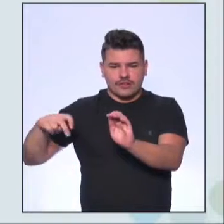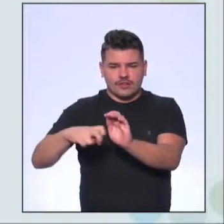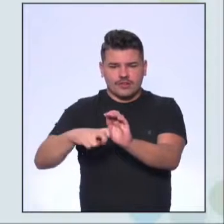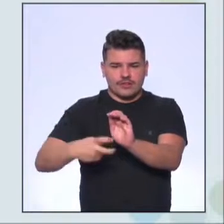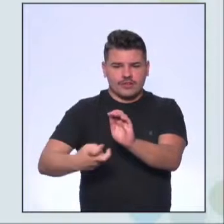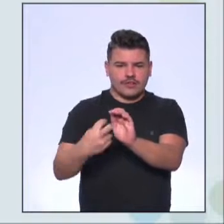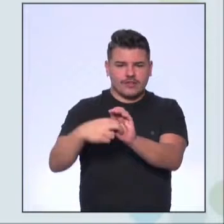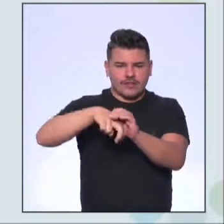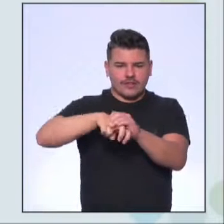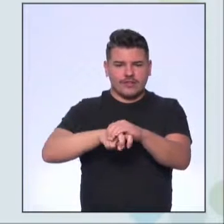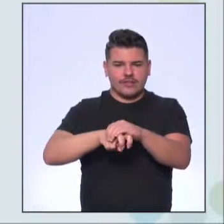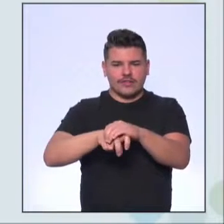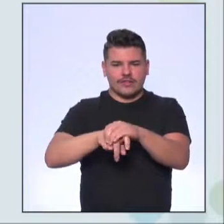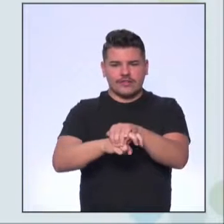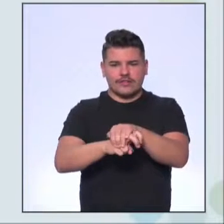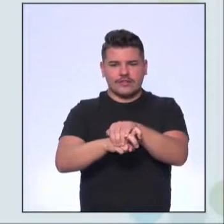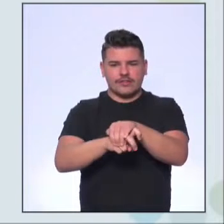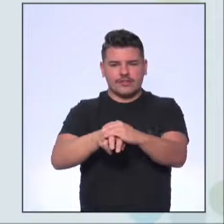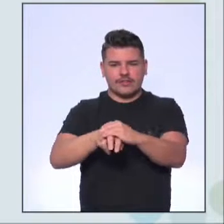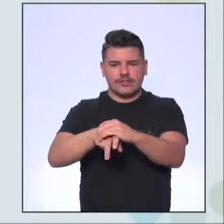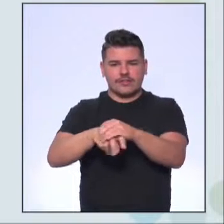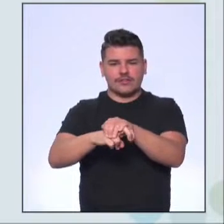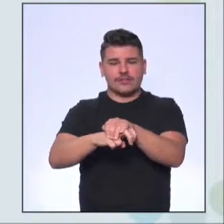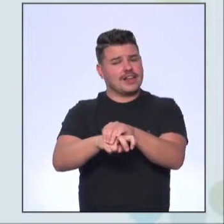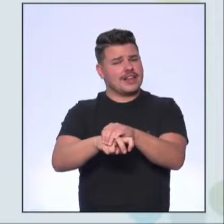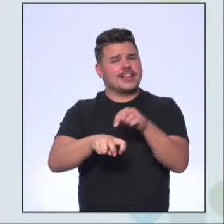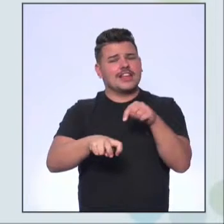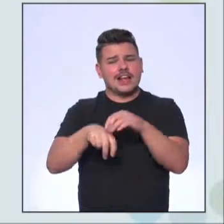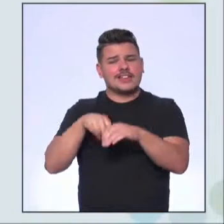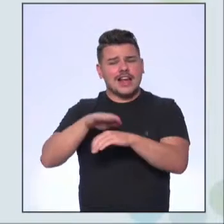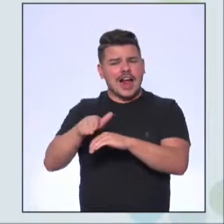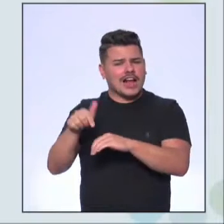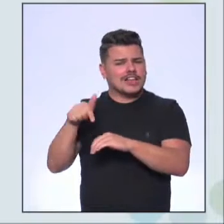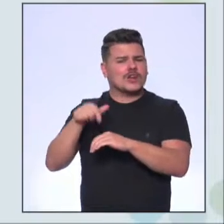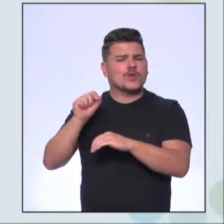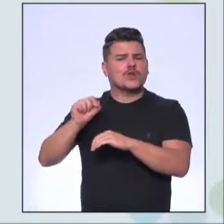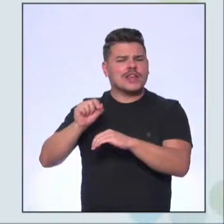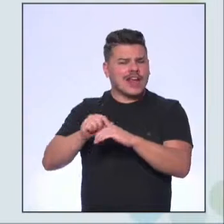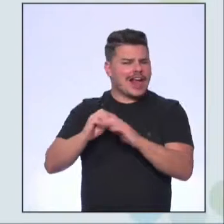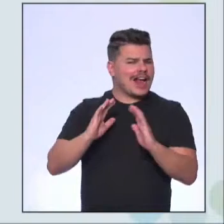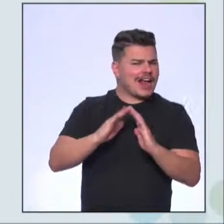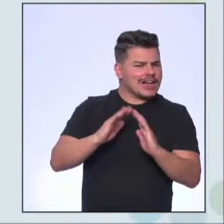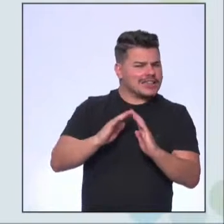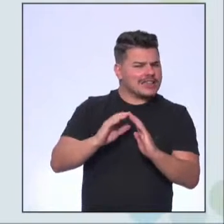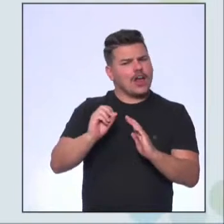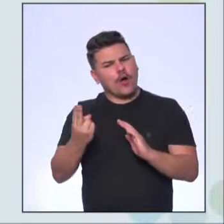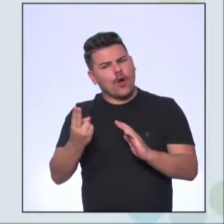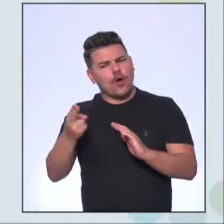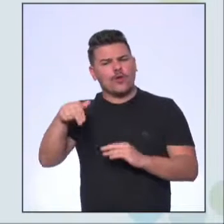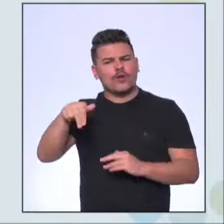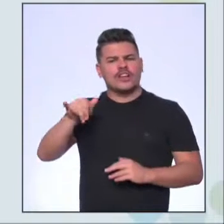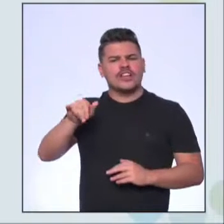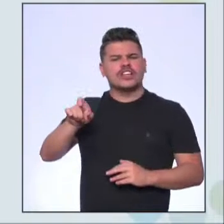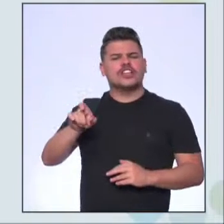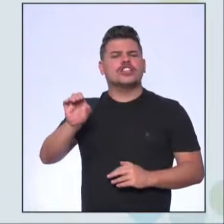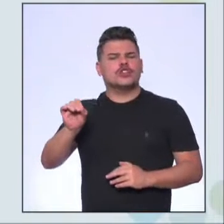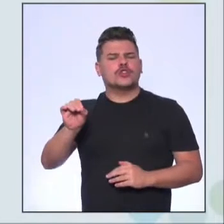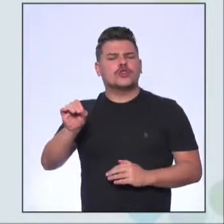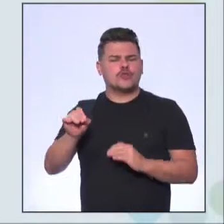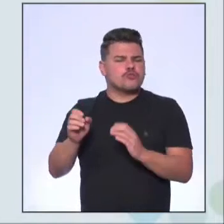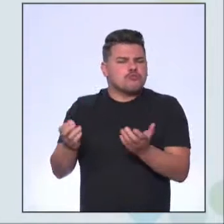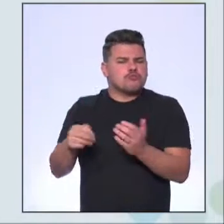concha. Então, eu gostaria de saber de vocês, dá um tempinho para vocês pensarem, ok? Se isso é o nicho ecológico do ermitão ou se isso é o